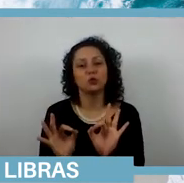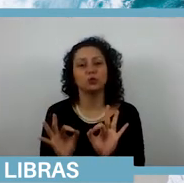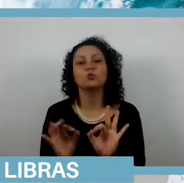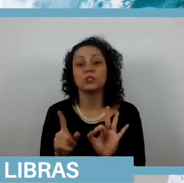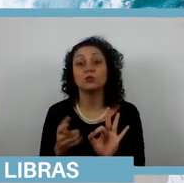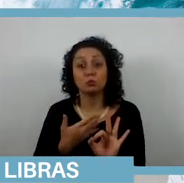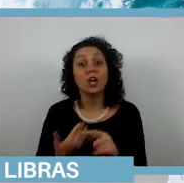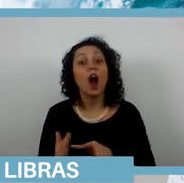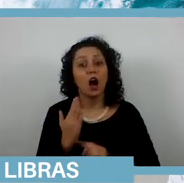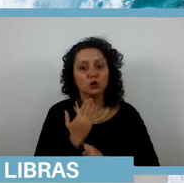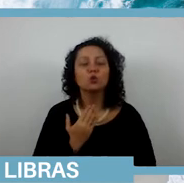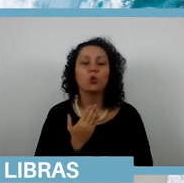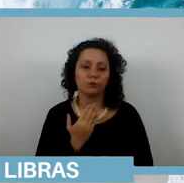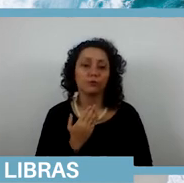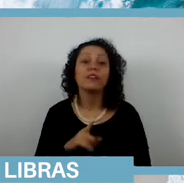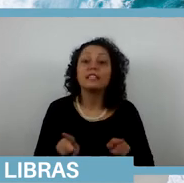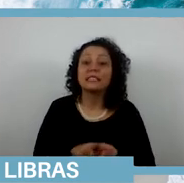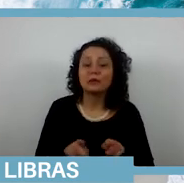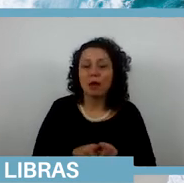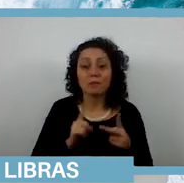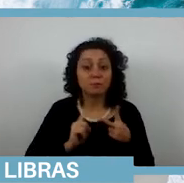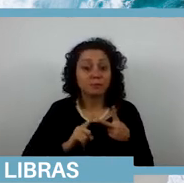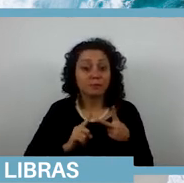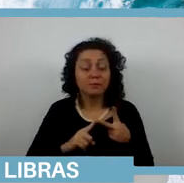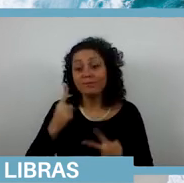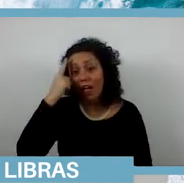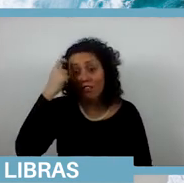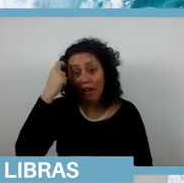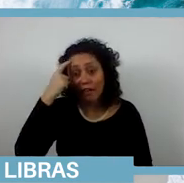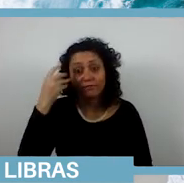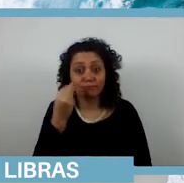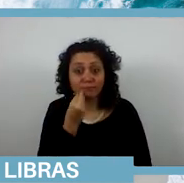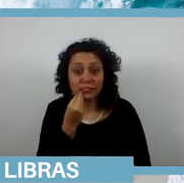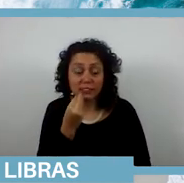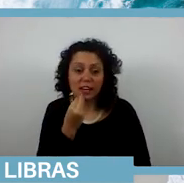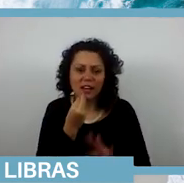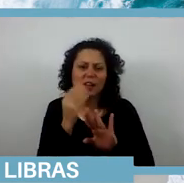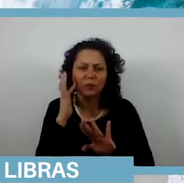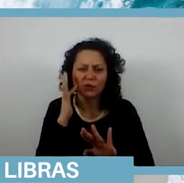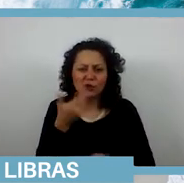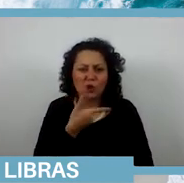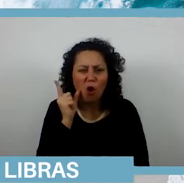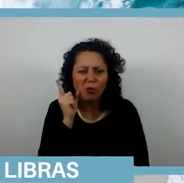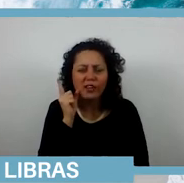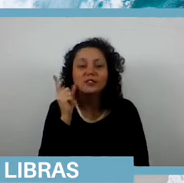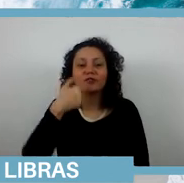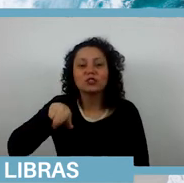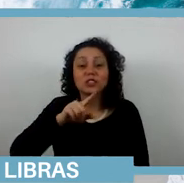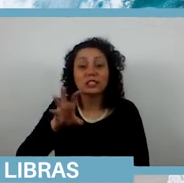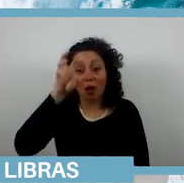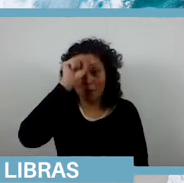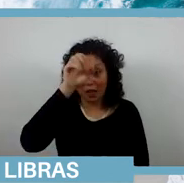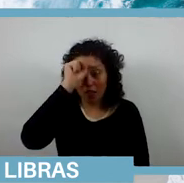é testar né testar as ideias imagem que ontem vocês tenham aprendido